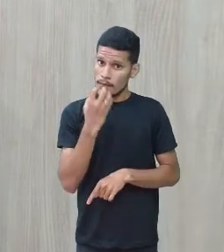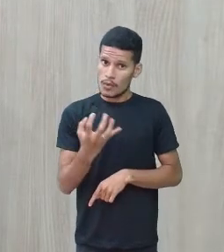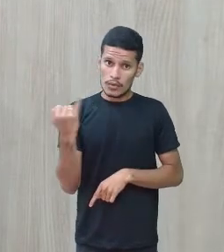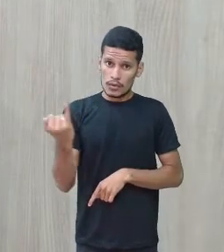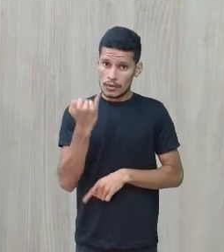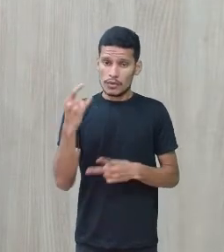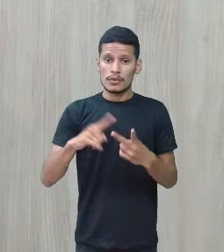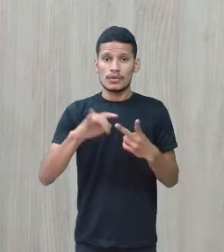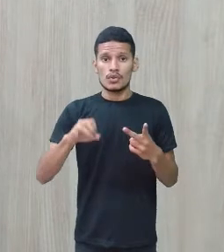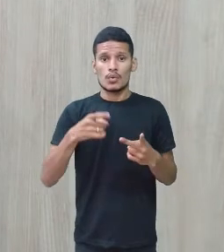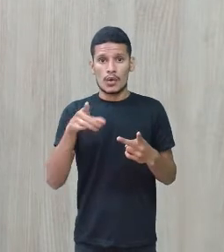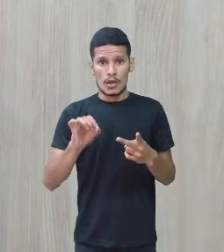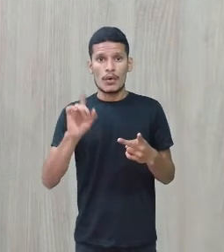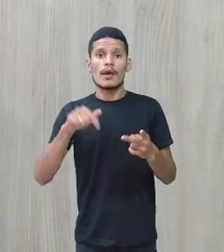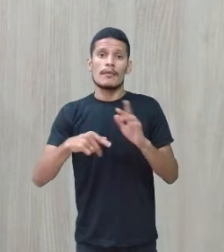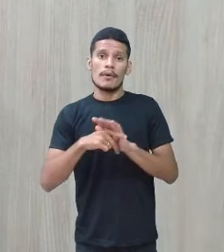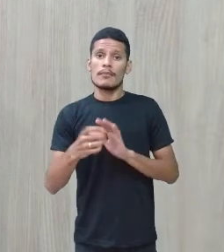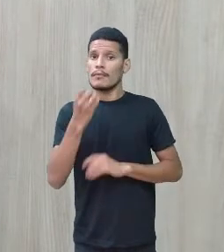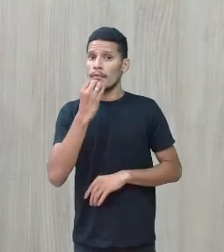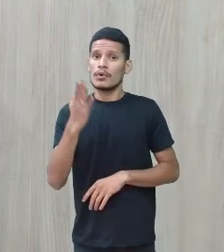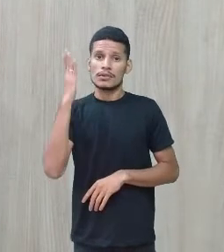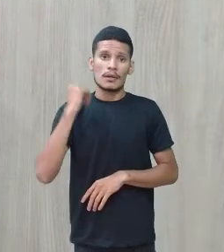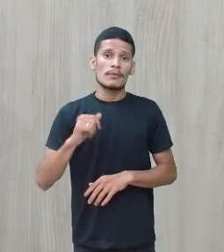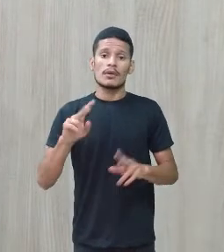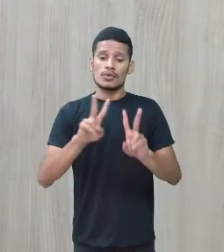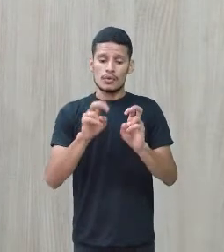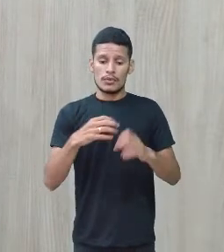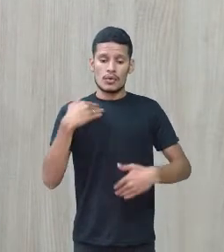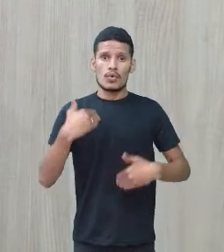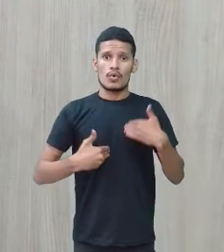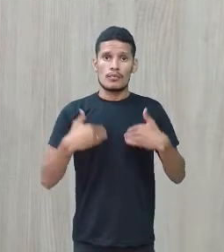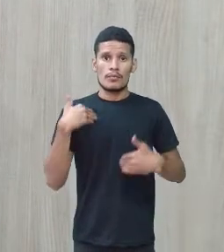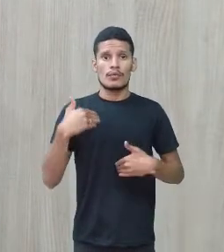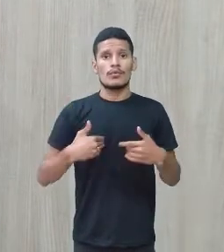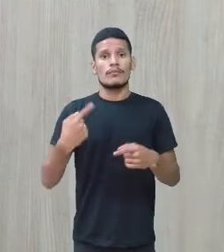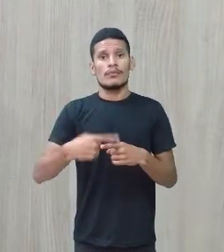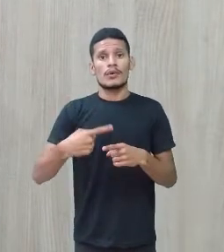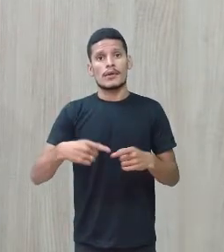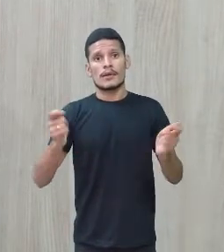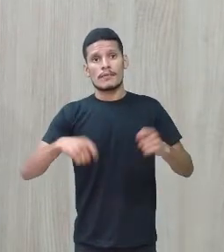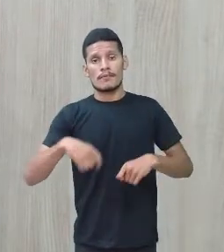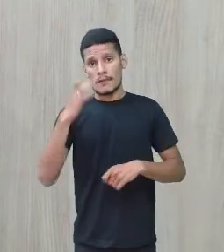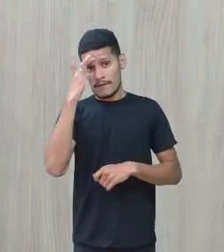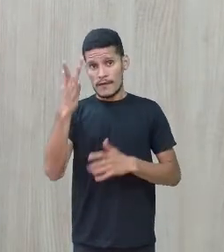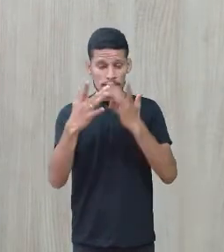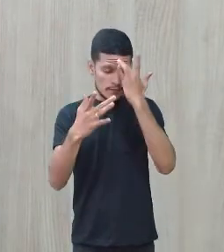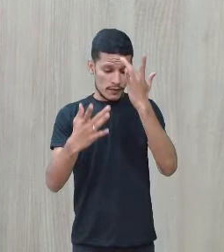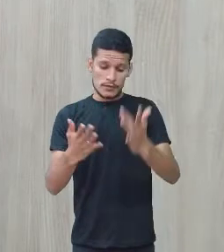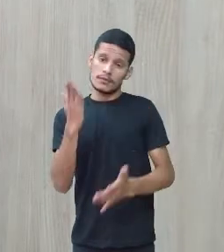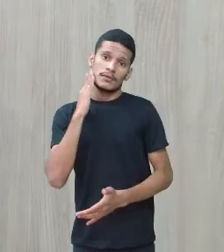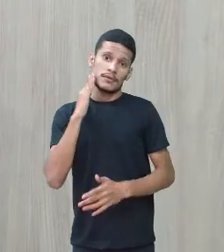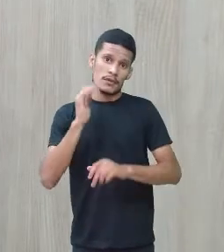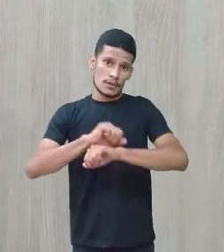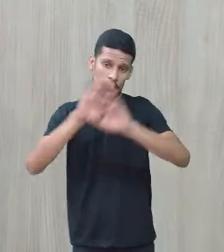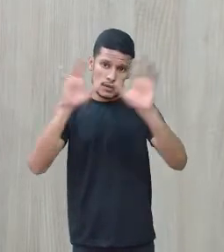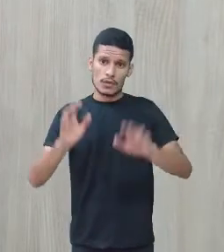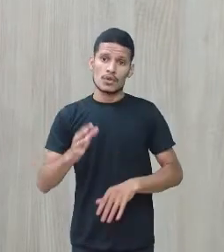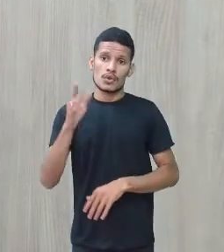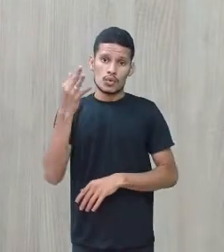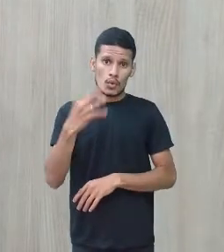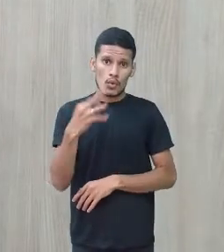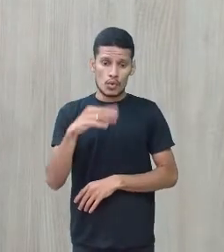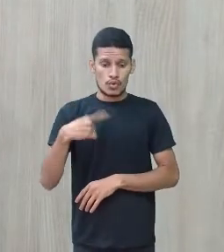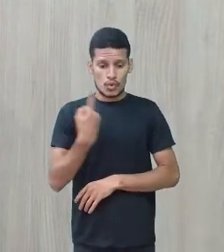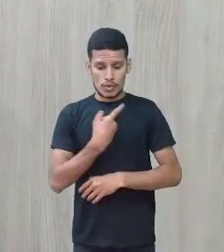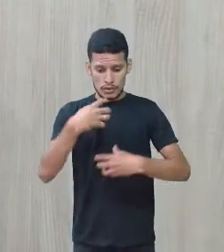Temos João, que disse também que é muito bom saber do nosso corpo, porque fica mais fácil saber que dor estamos sentindo, onde é e a